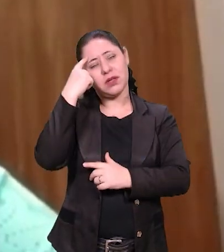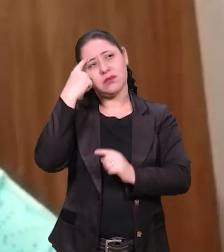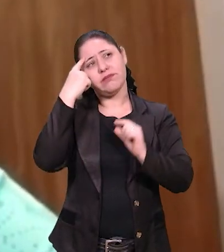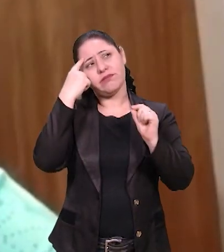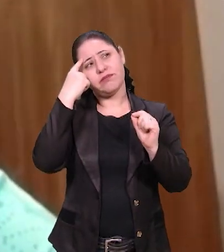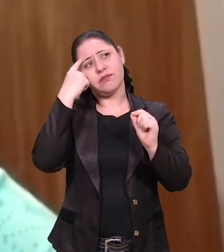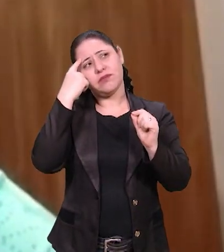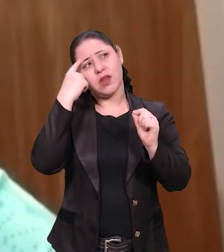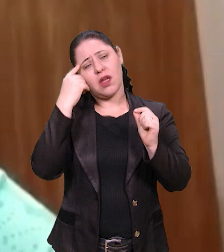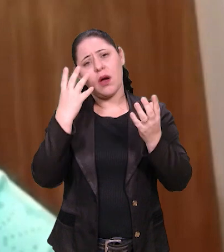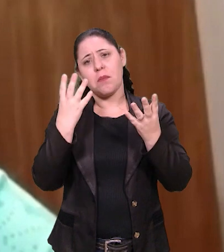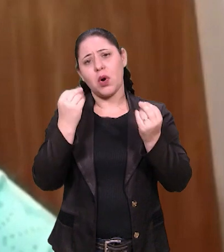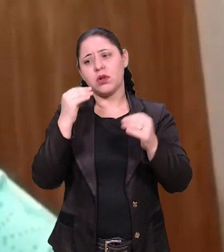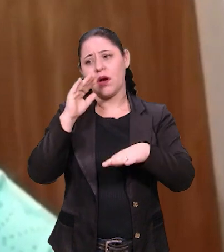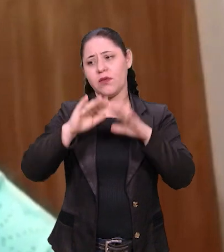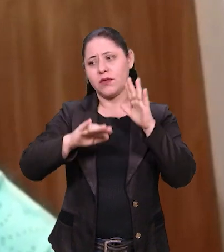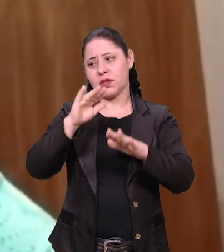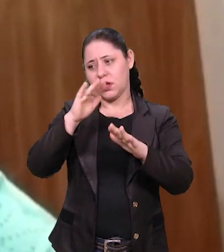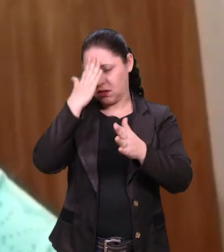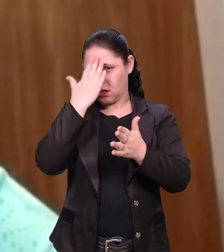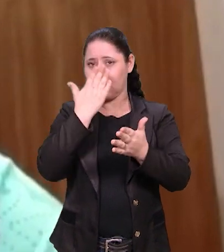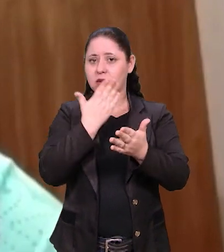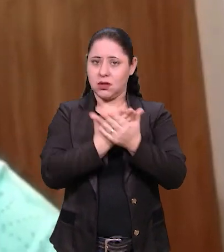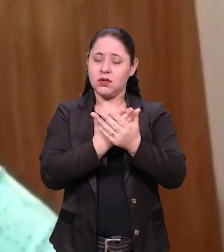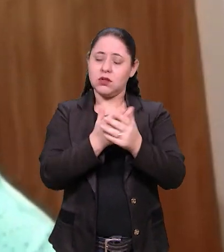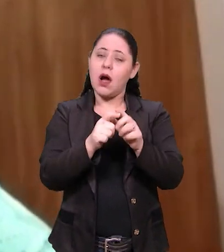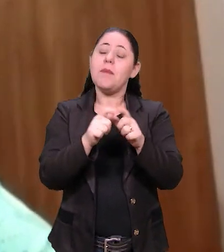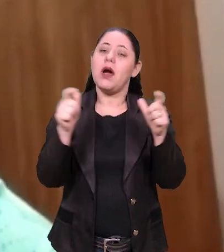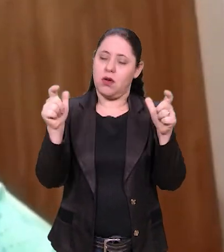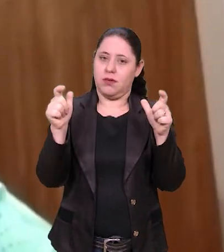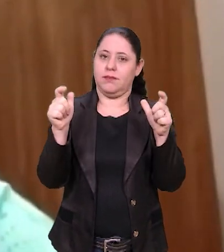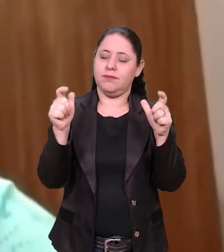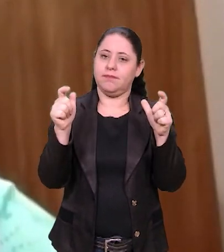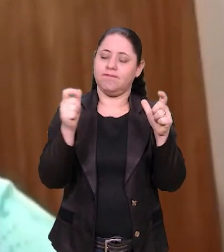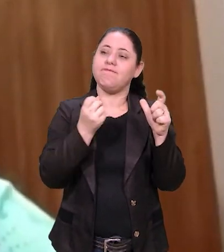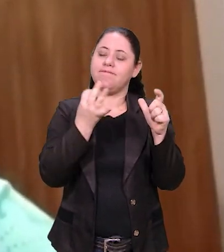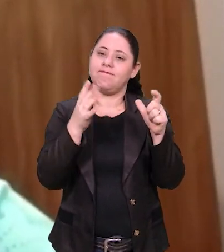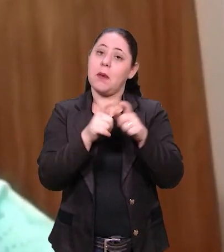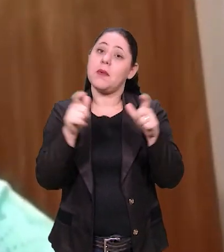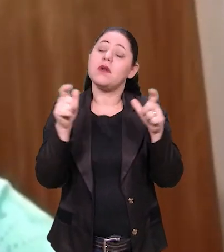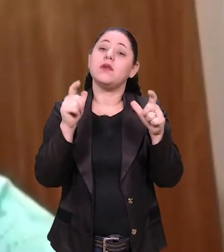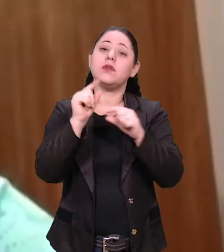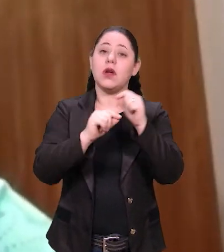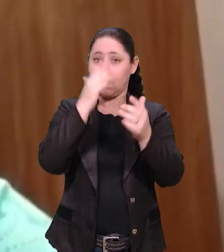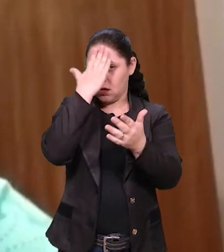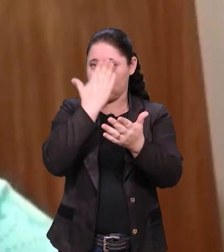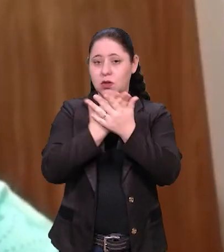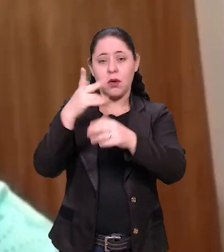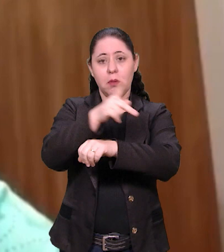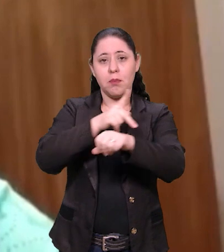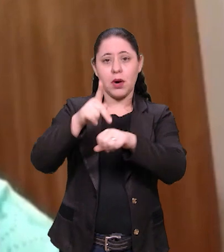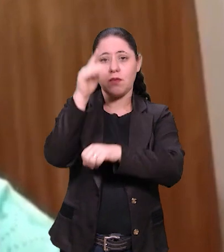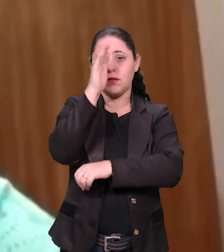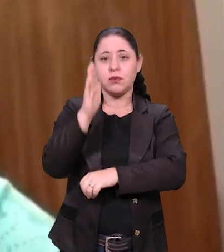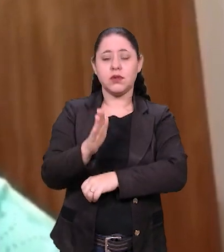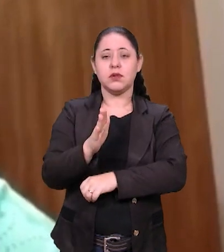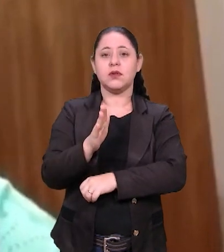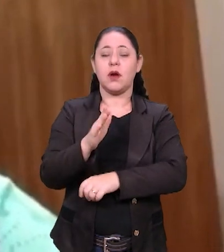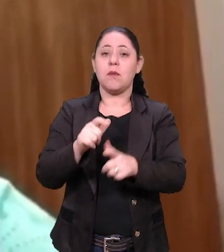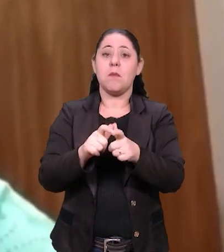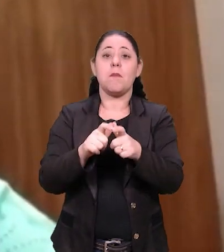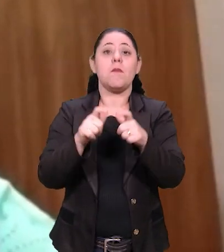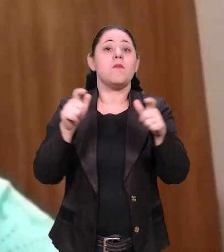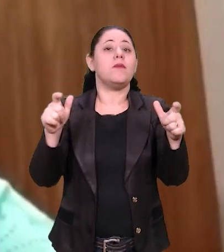e sempre eu acredito que a maioria, tá? Eu sempre acreditei que o povo brasileiro, a maioria